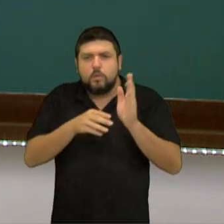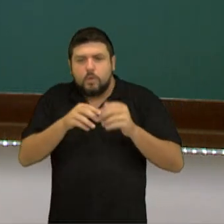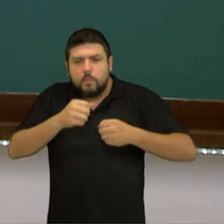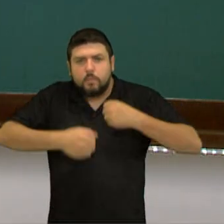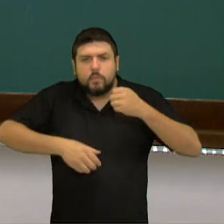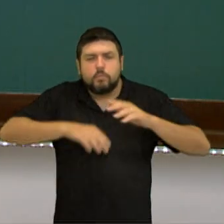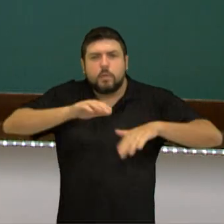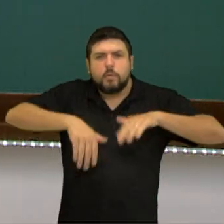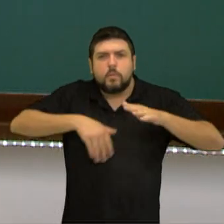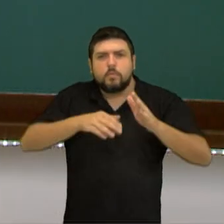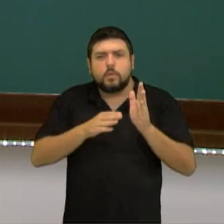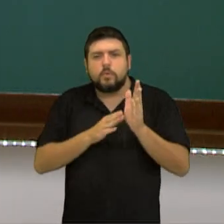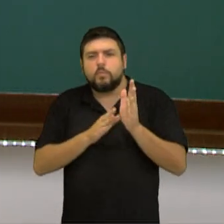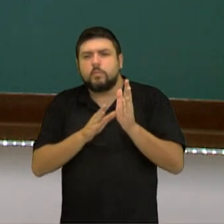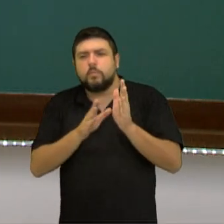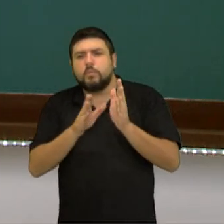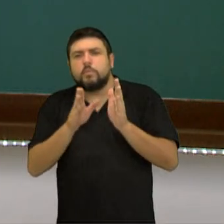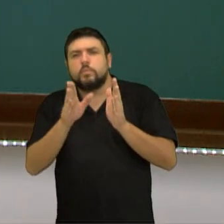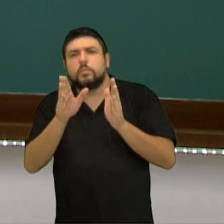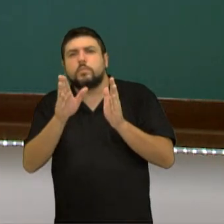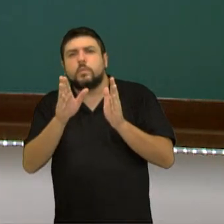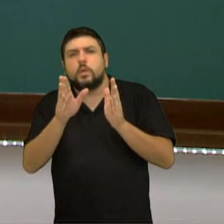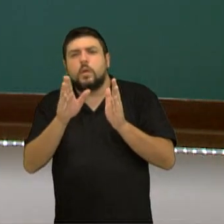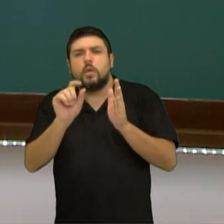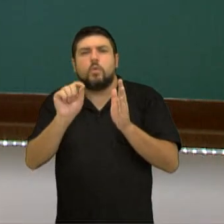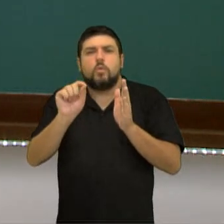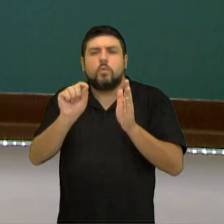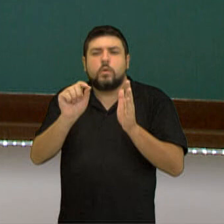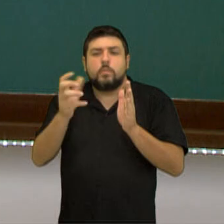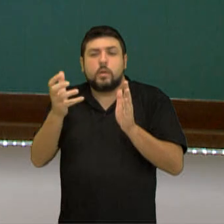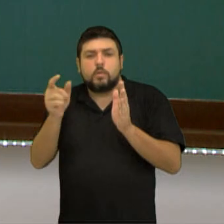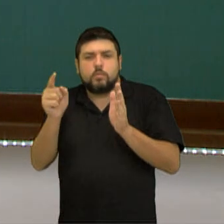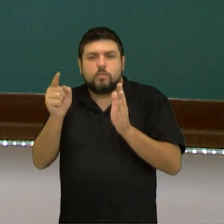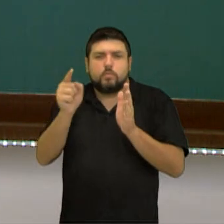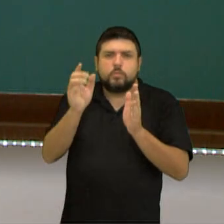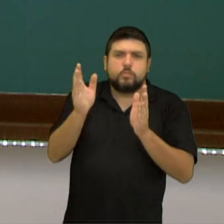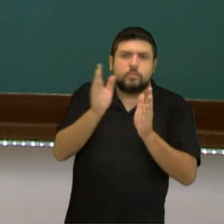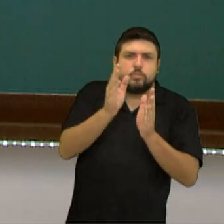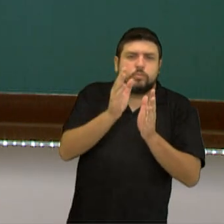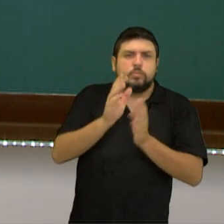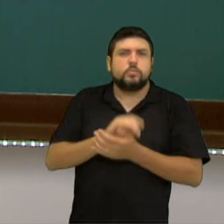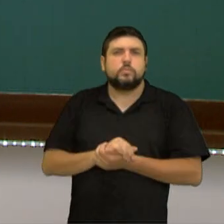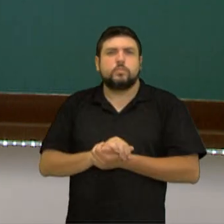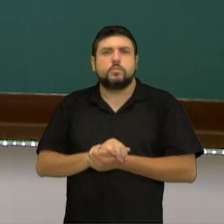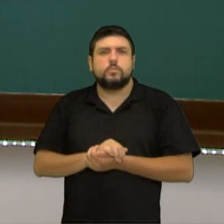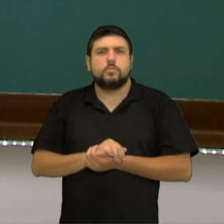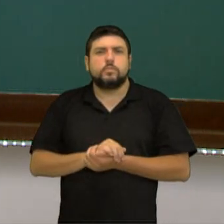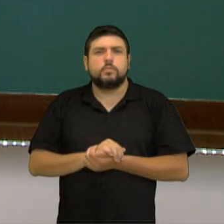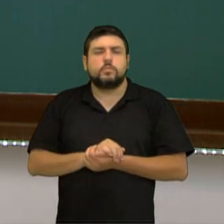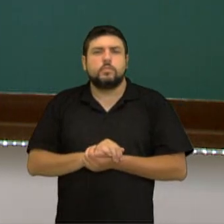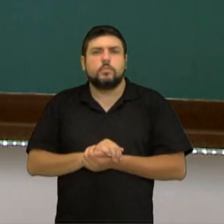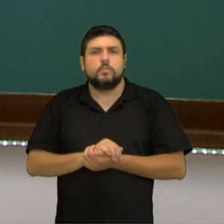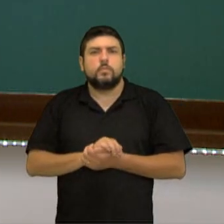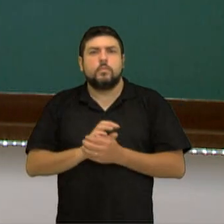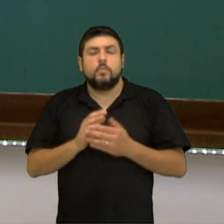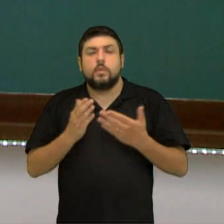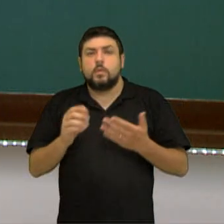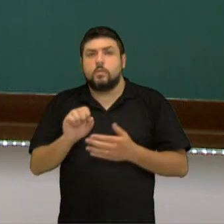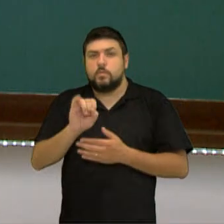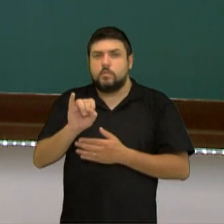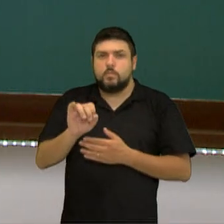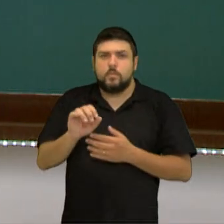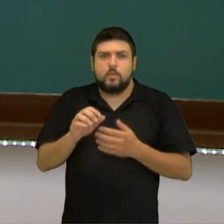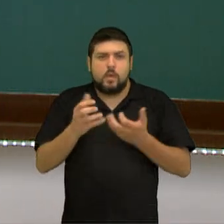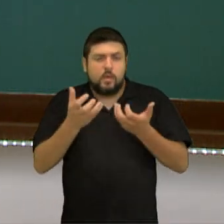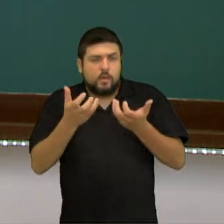quer é um pouquinho mais para cima, né, ou para baixo, normalmente mais para baixo do rio, certo? Então, se você quiser, né,